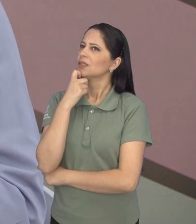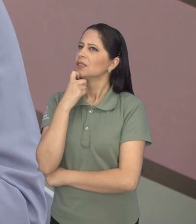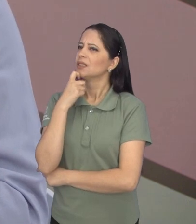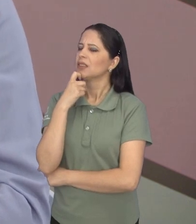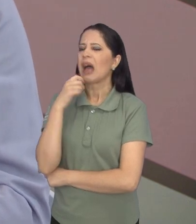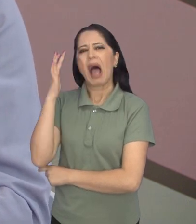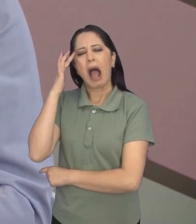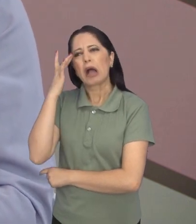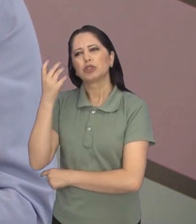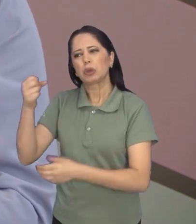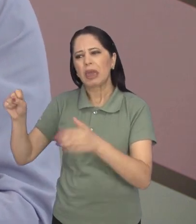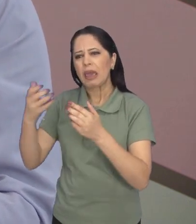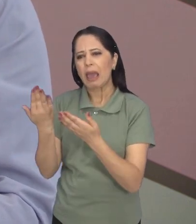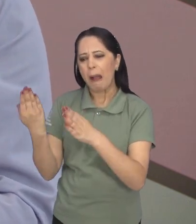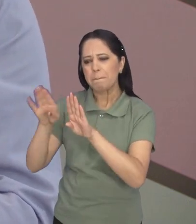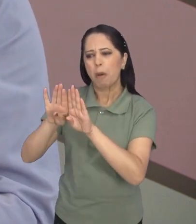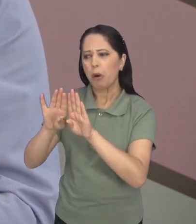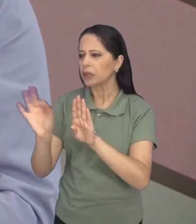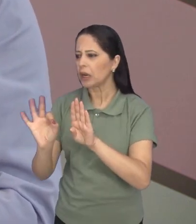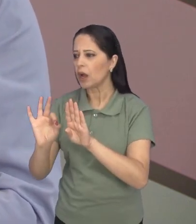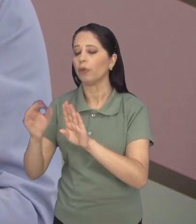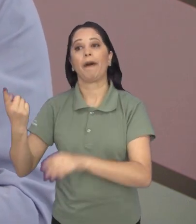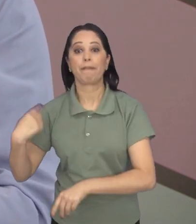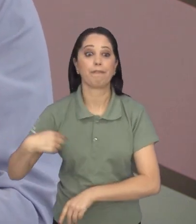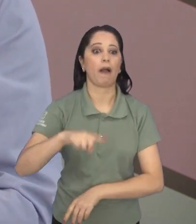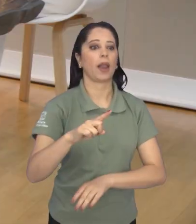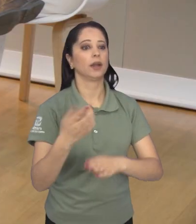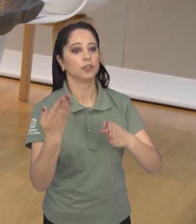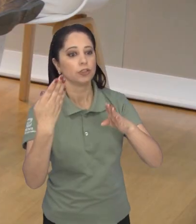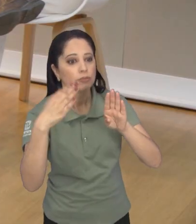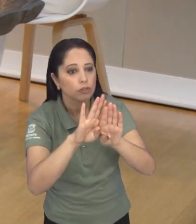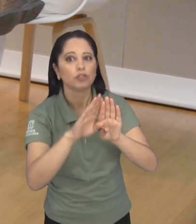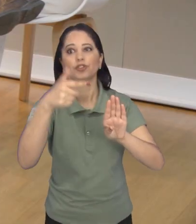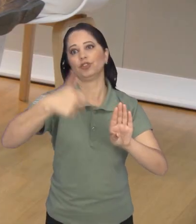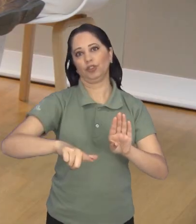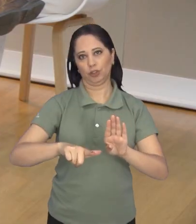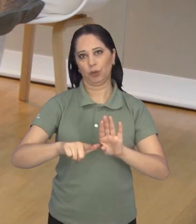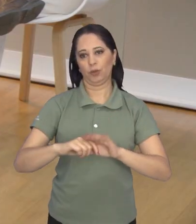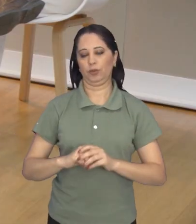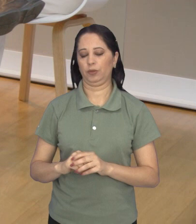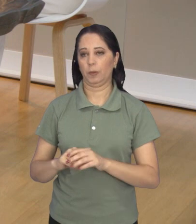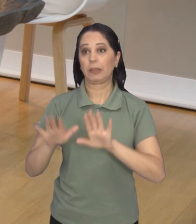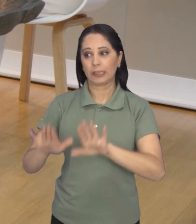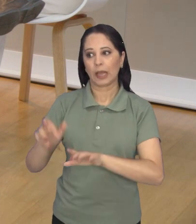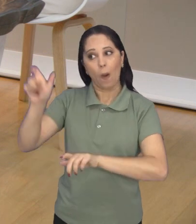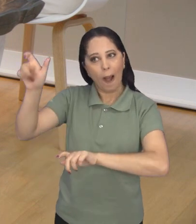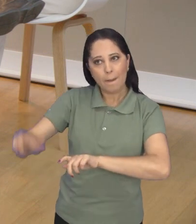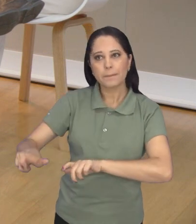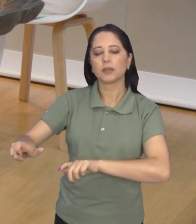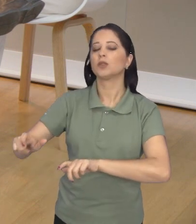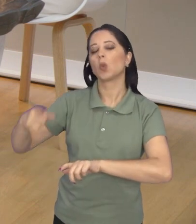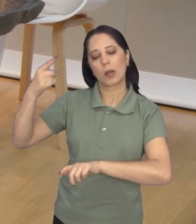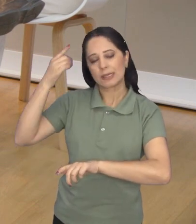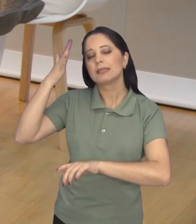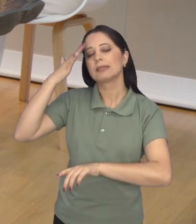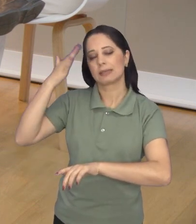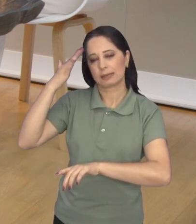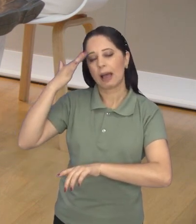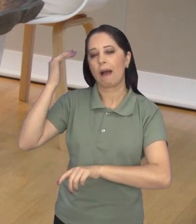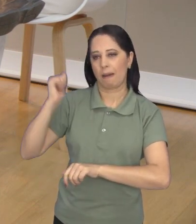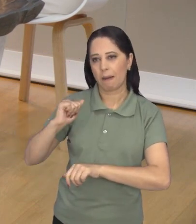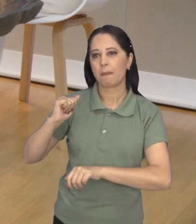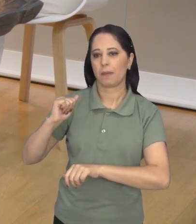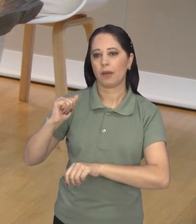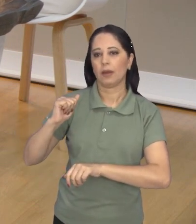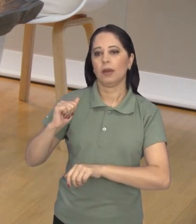ver se eu fechei a porta. O tique ele é muito mais rápido. Entendi. O indivíduo até tem um senso premonitório de incômodo, mas ele é